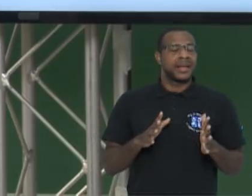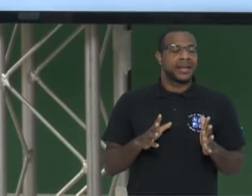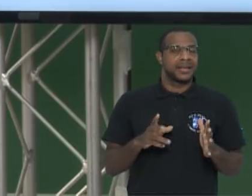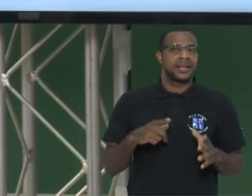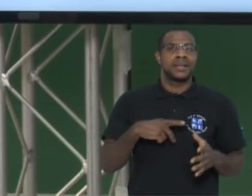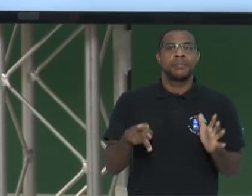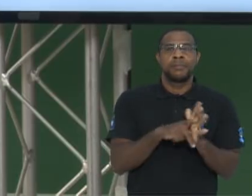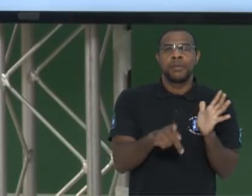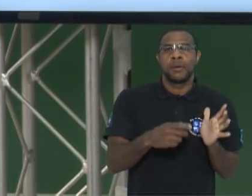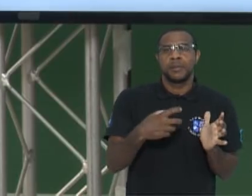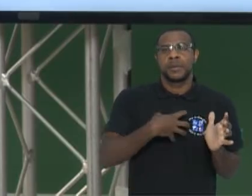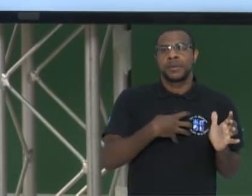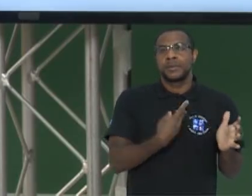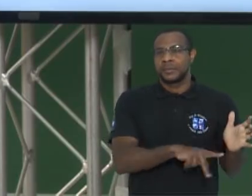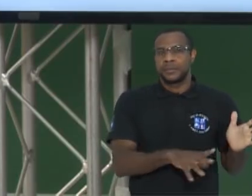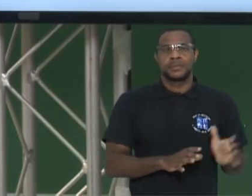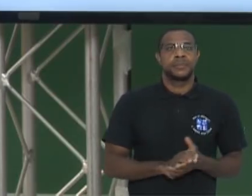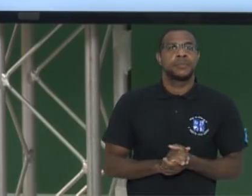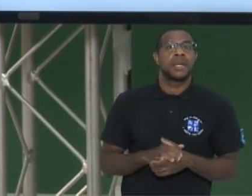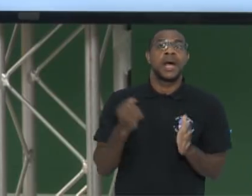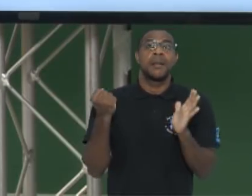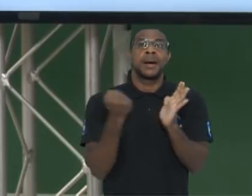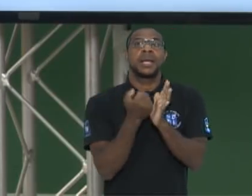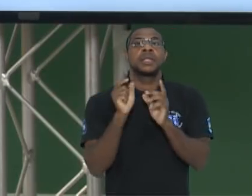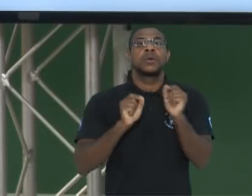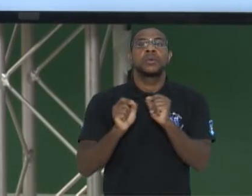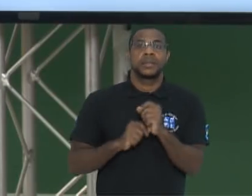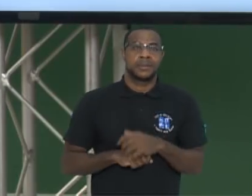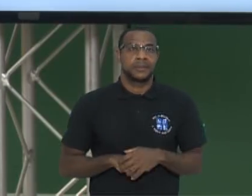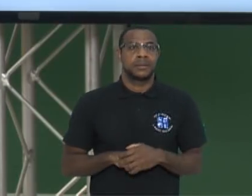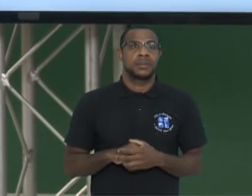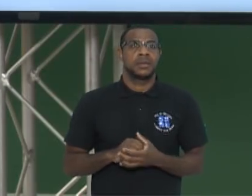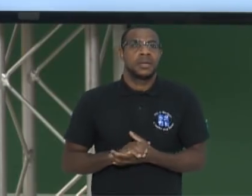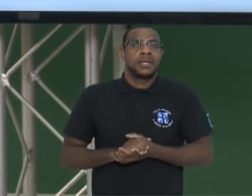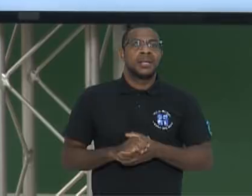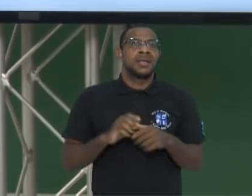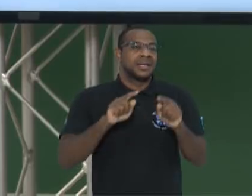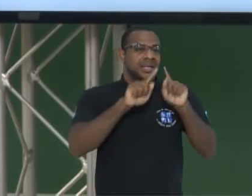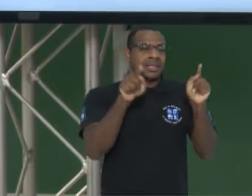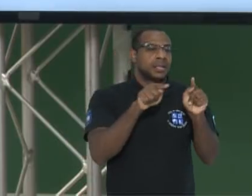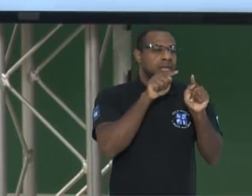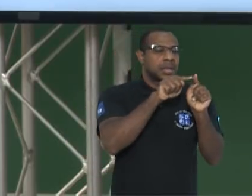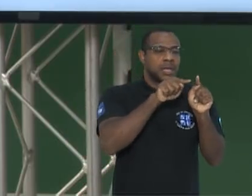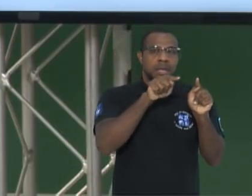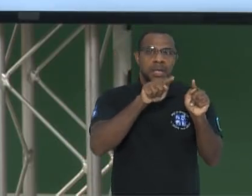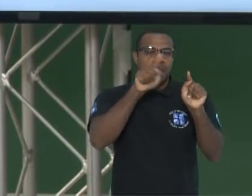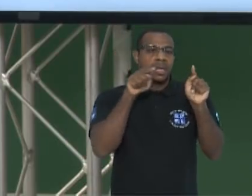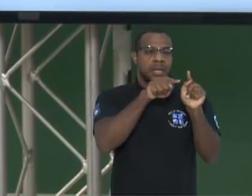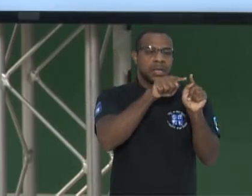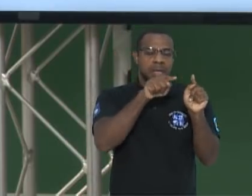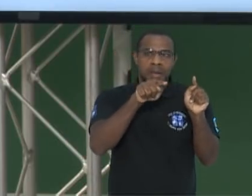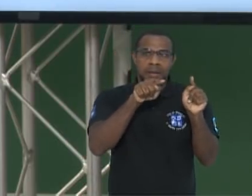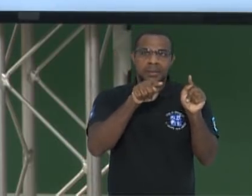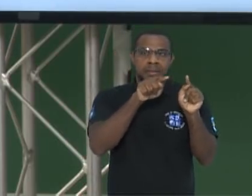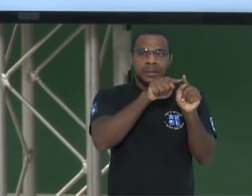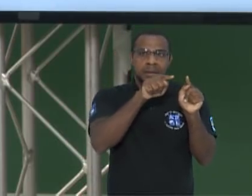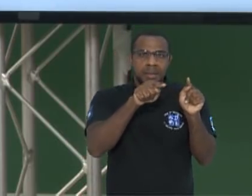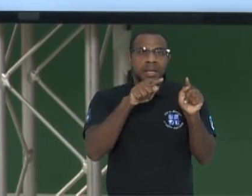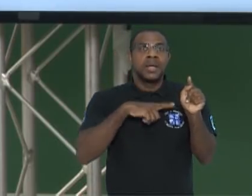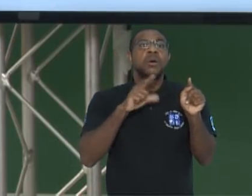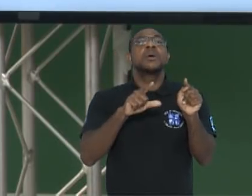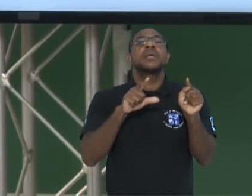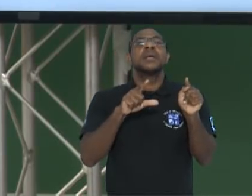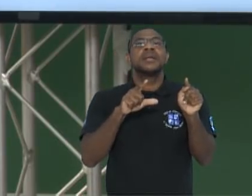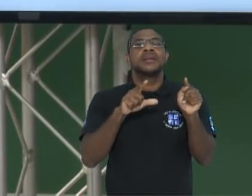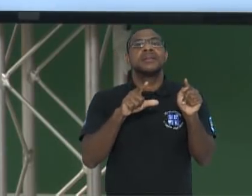pessoal, a gente colocou a marcação ali, né, entre parênteses, reticências no meio, que significa que um fragmento, uma passagem do